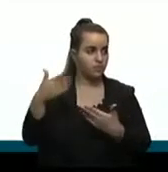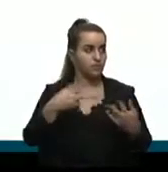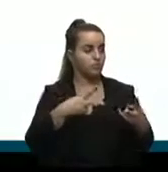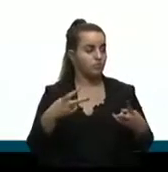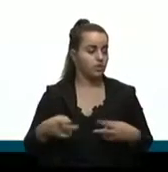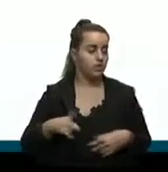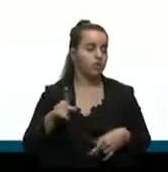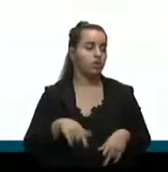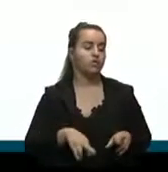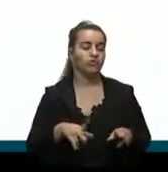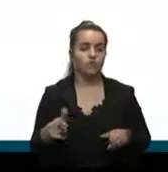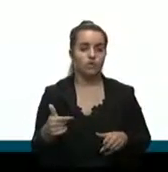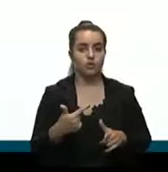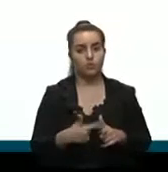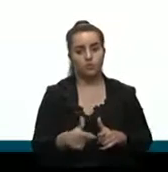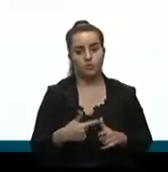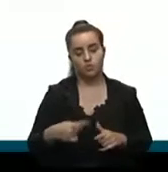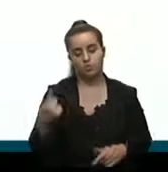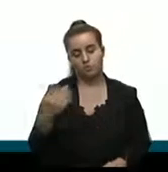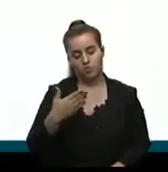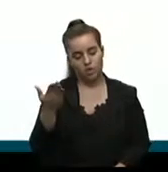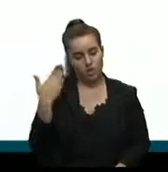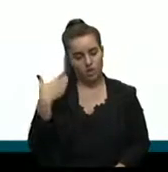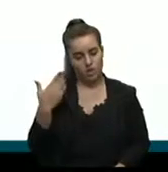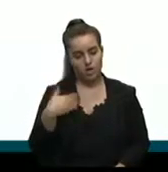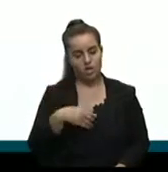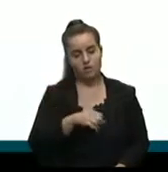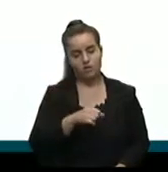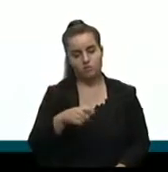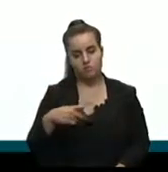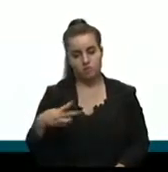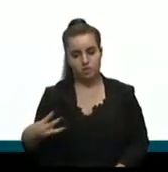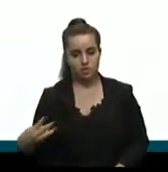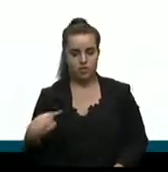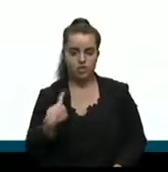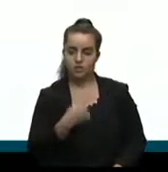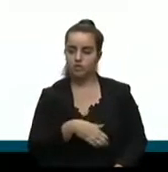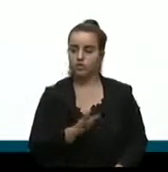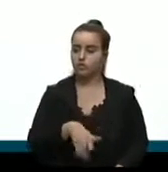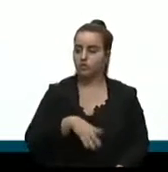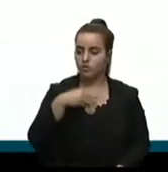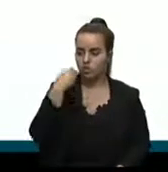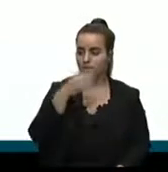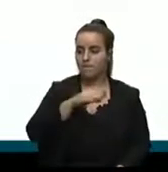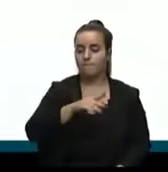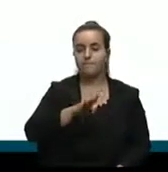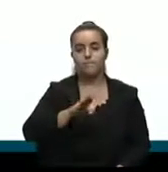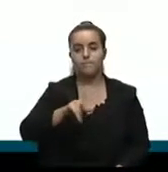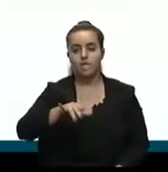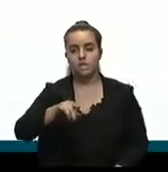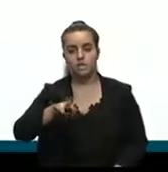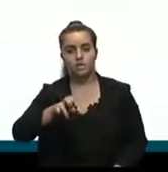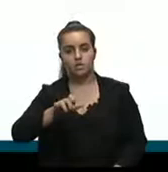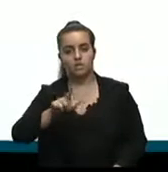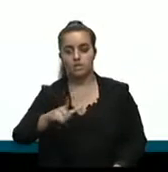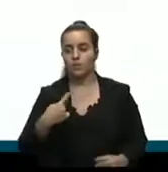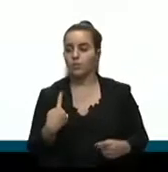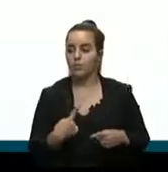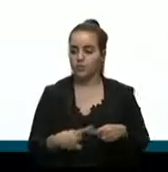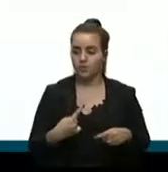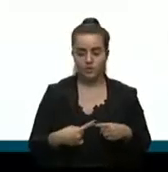Perceba que, diferente do problema 1, lá da situação problema 3, que nós tínhamos um teste bilateral. Por que